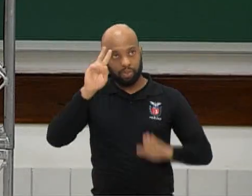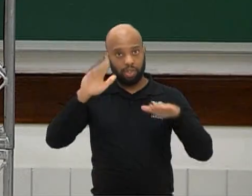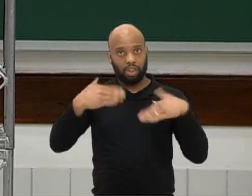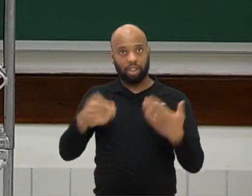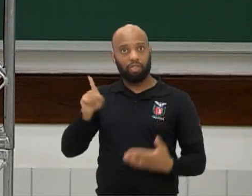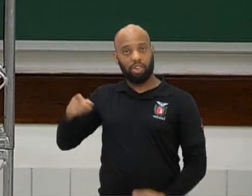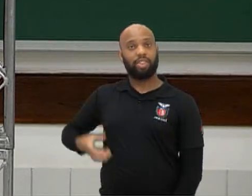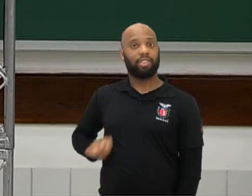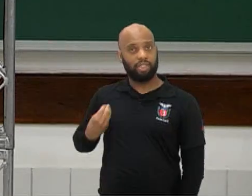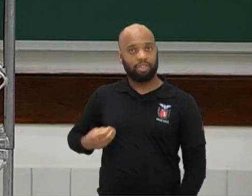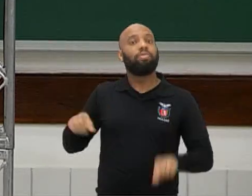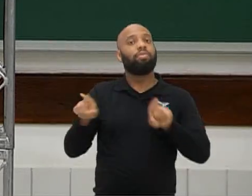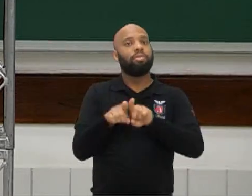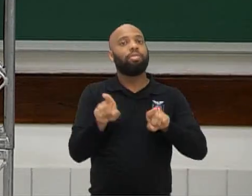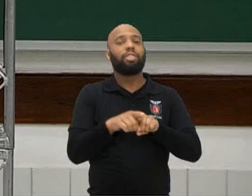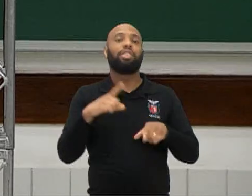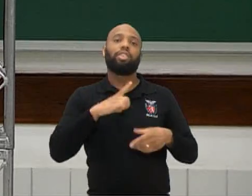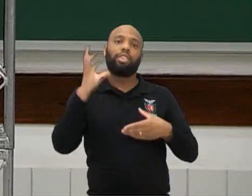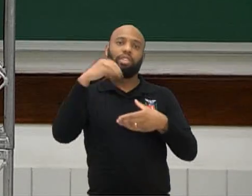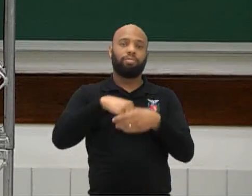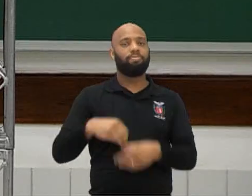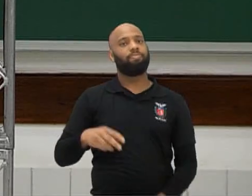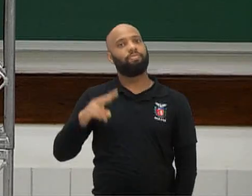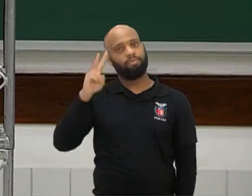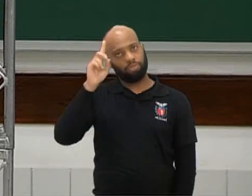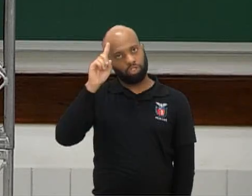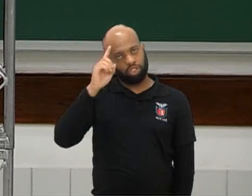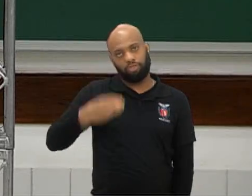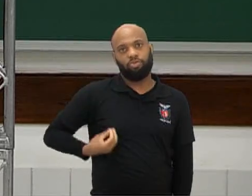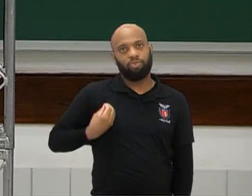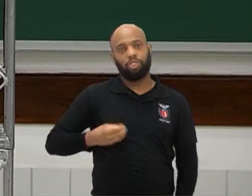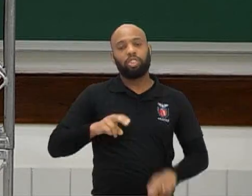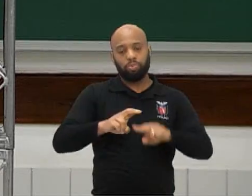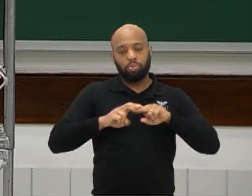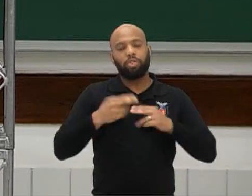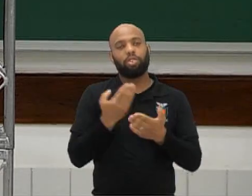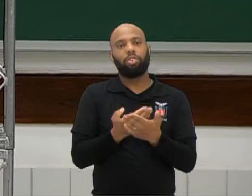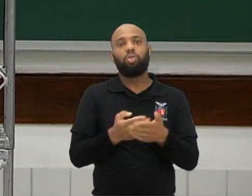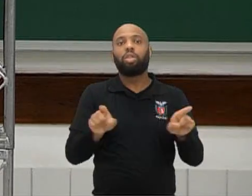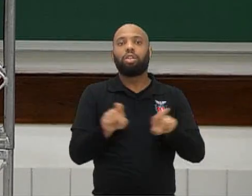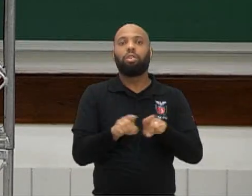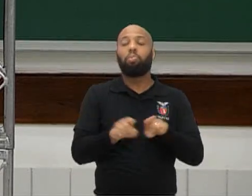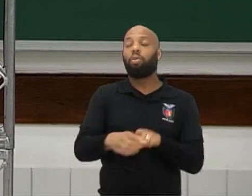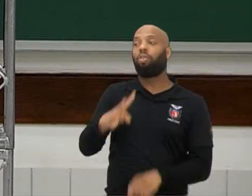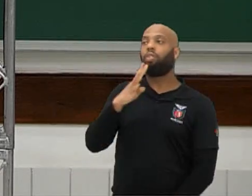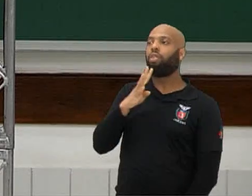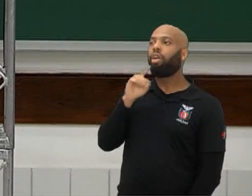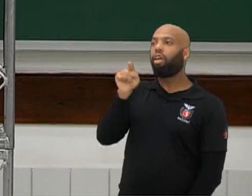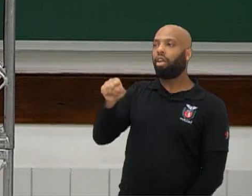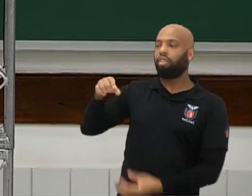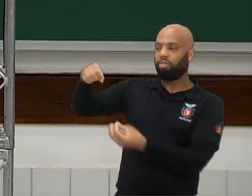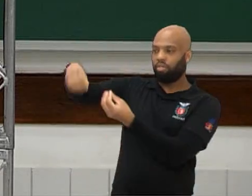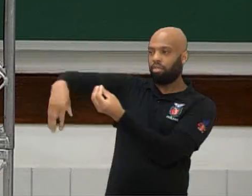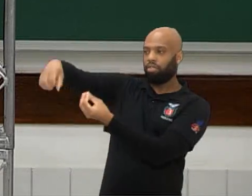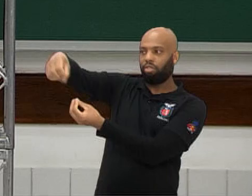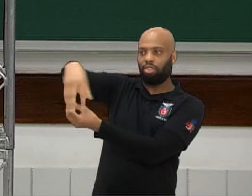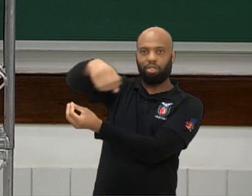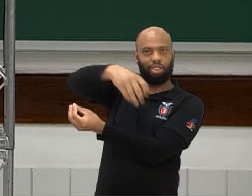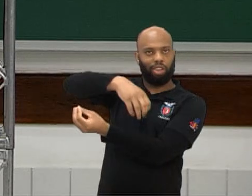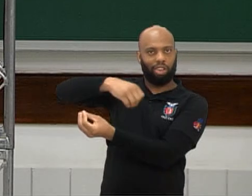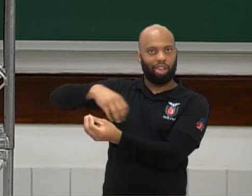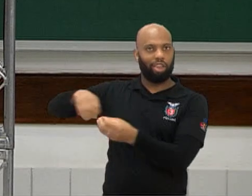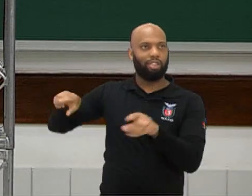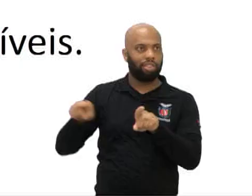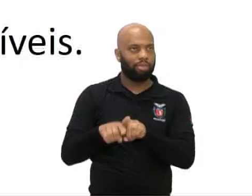organismos fazem parte da nossa vida e por isso que a gente tem que estudá-los, para conhecê-los, certo?